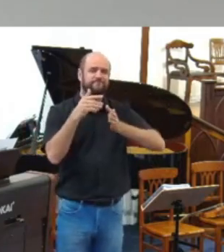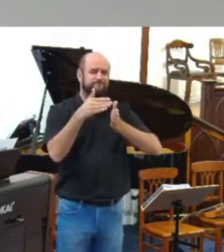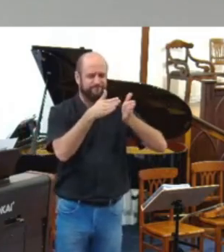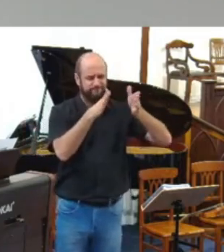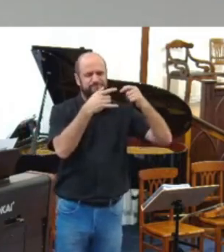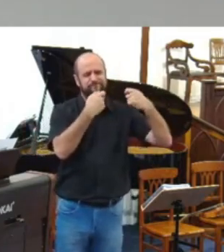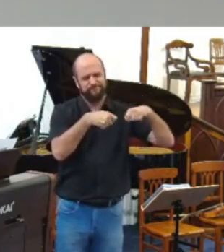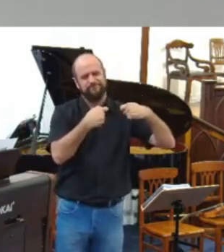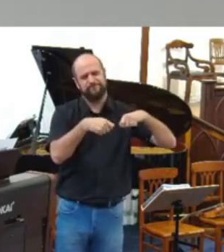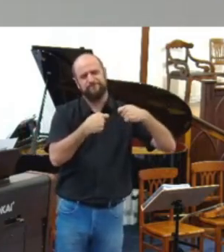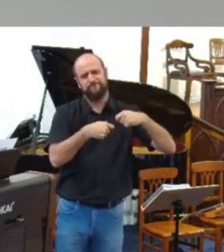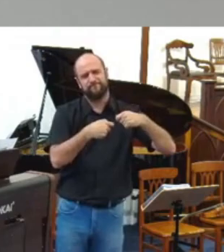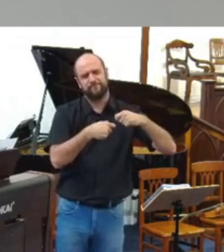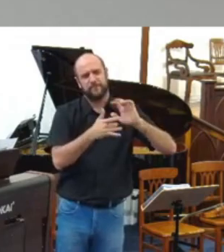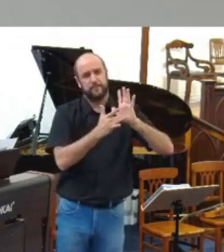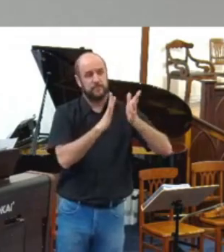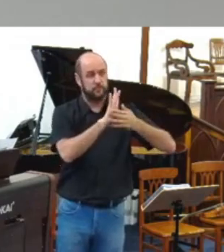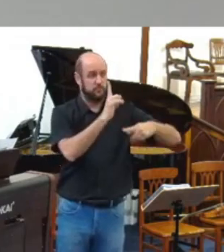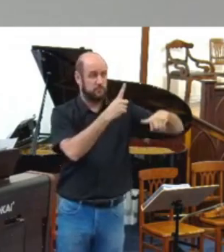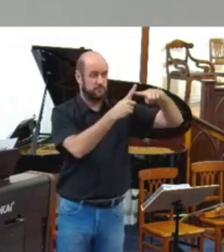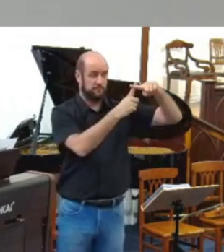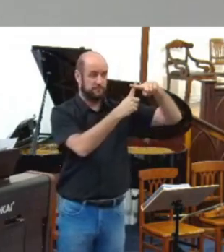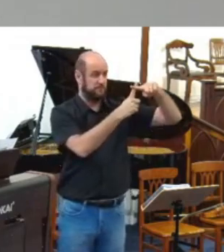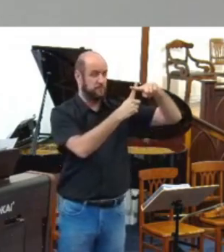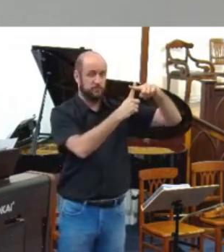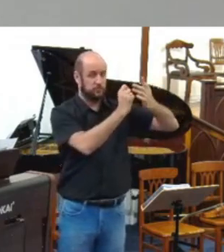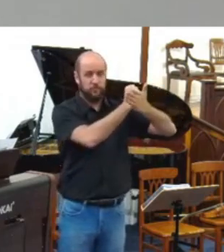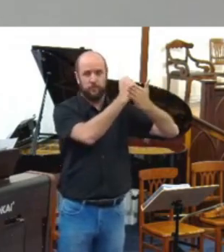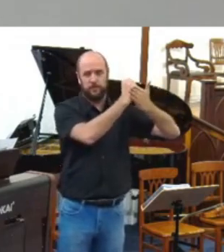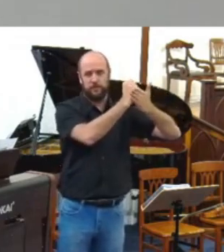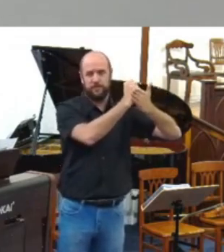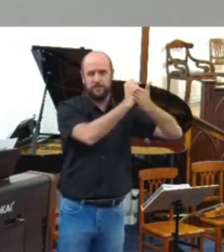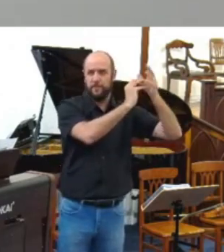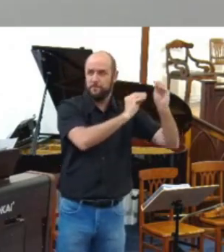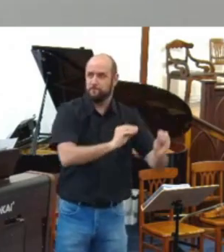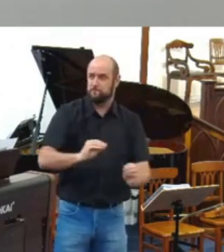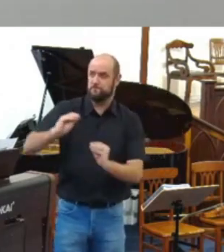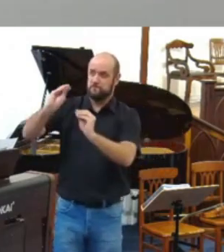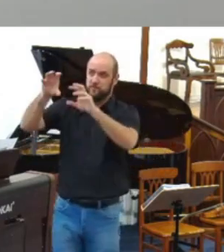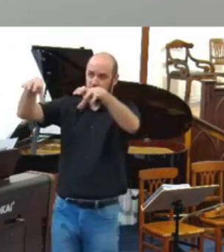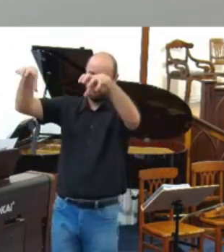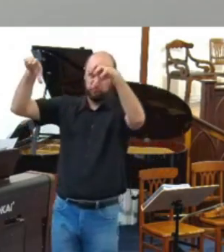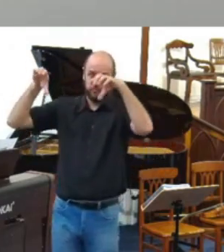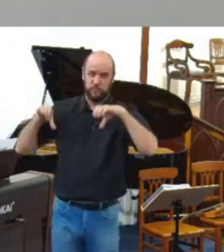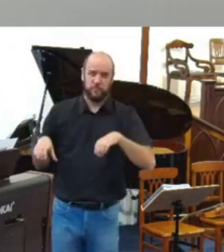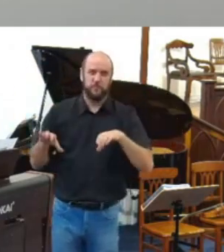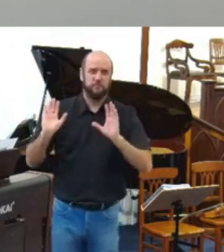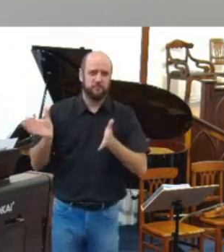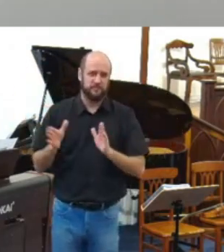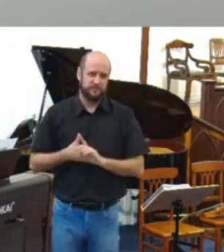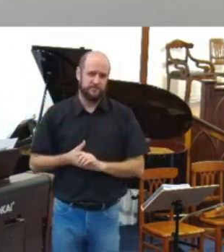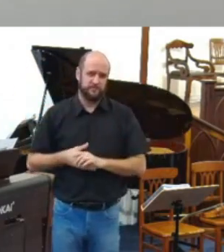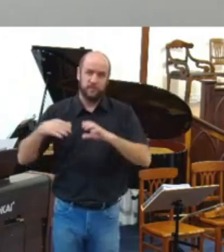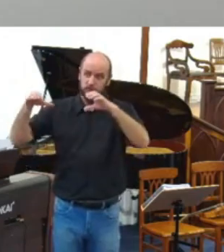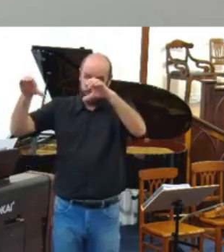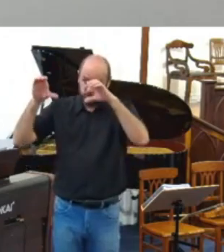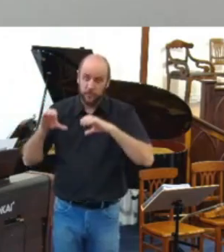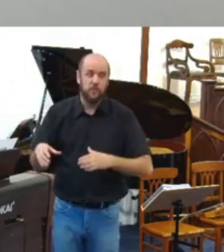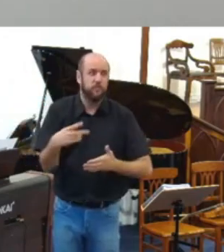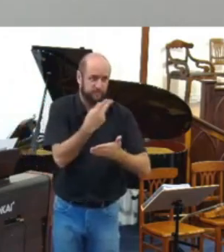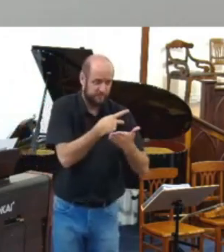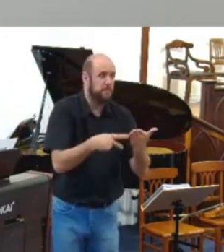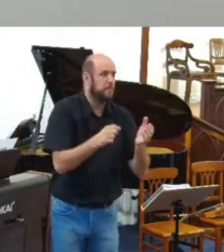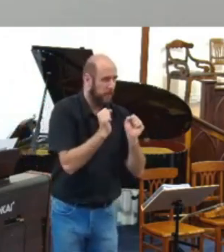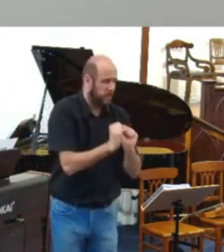necessário. Ele já não está mais na cruz, agora ele está no trono. O trono, se você quiser, ainda dá tempo de desenhar aí na sua